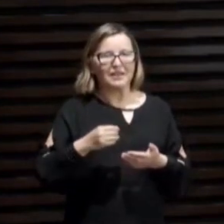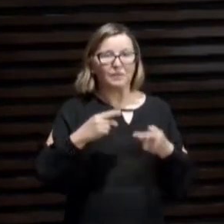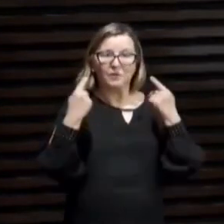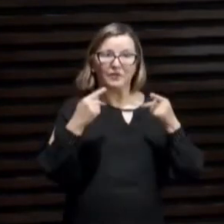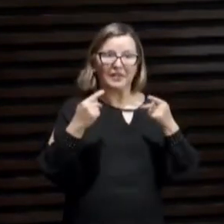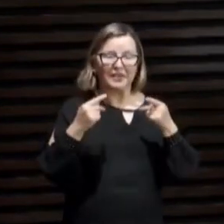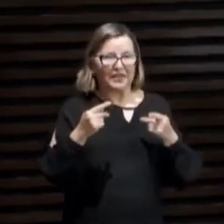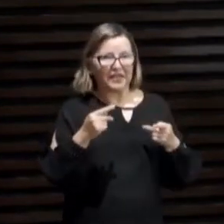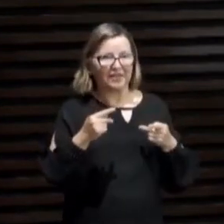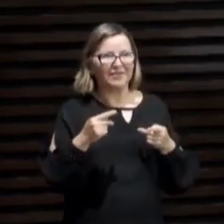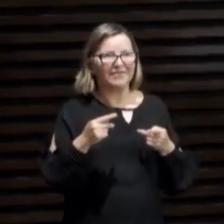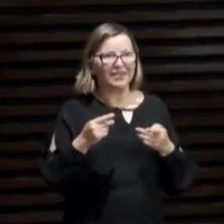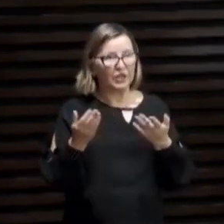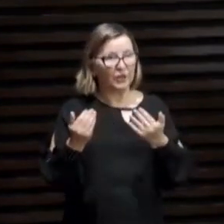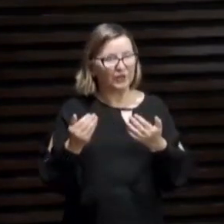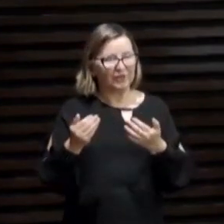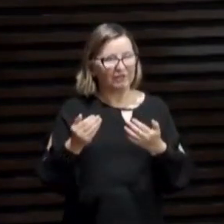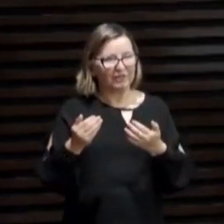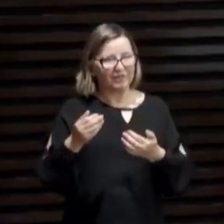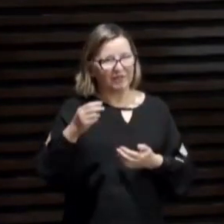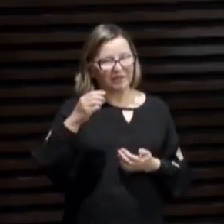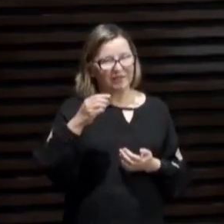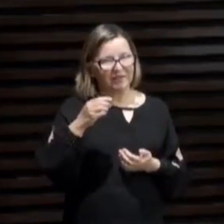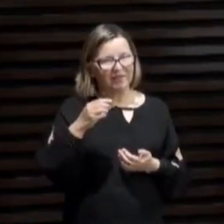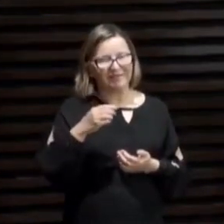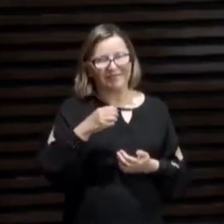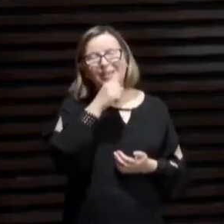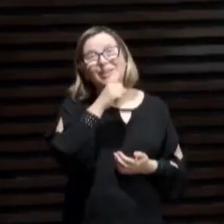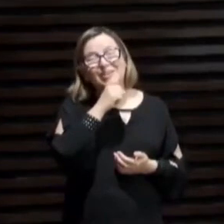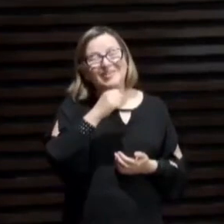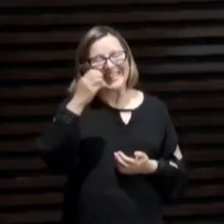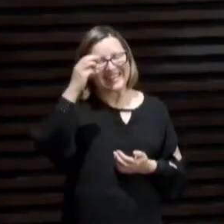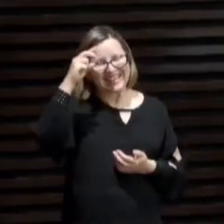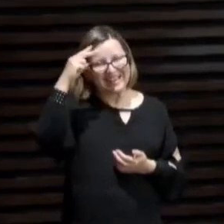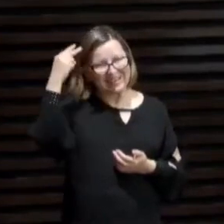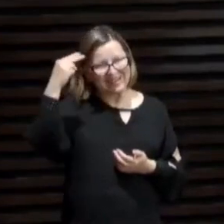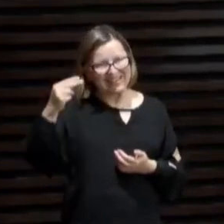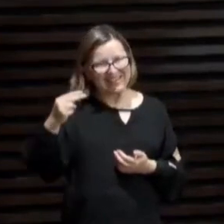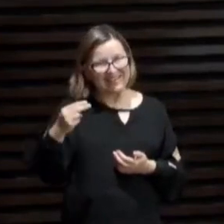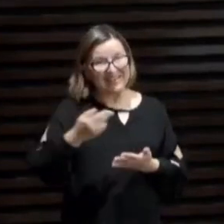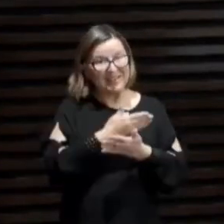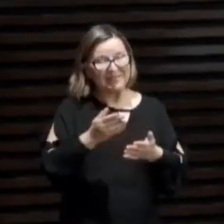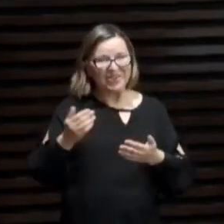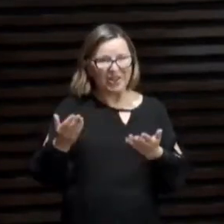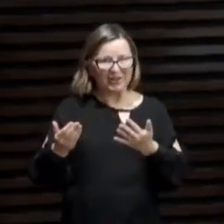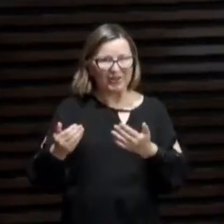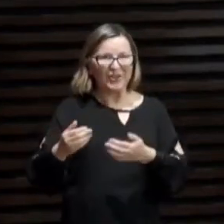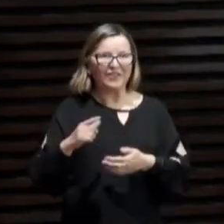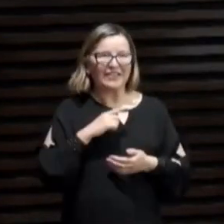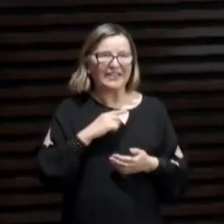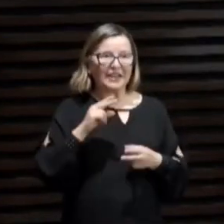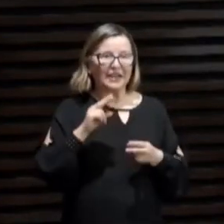jovens terão visões. Olha só, no antigo Israel, durante o tempo de